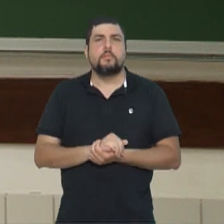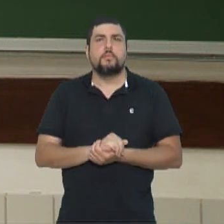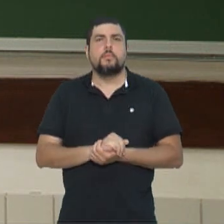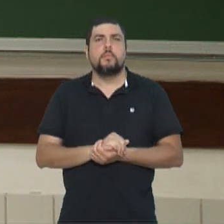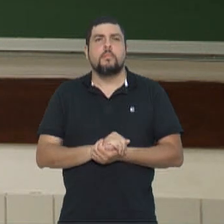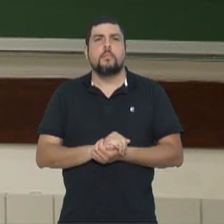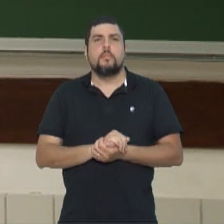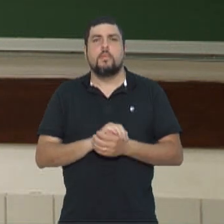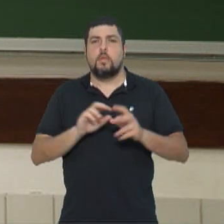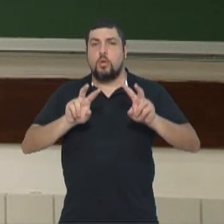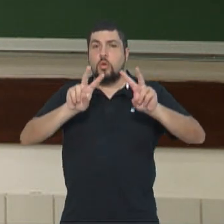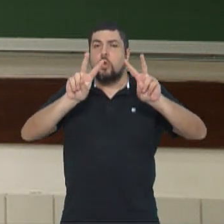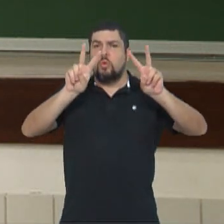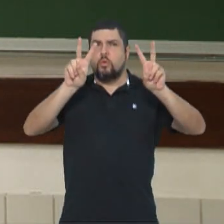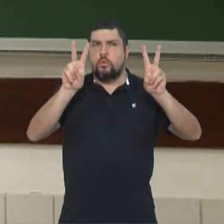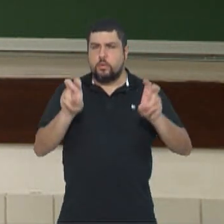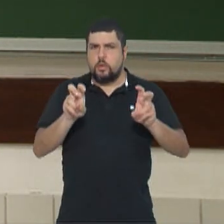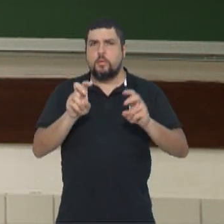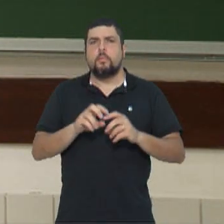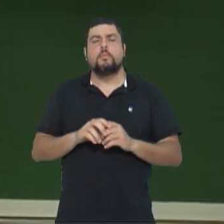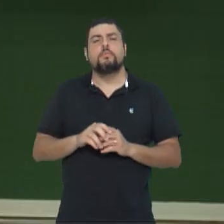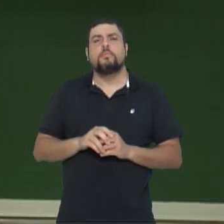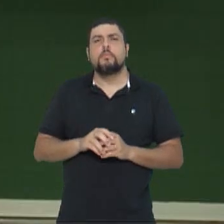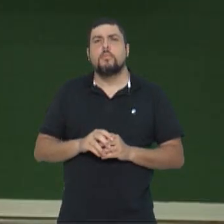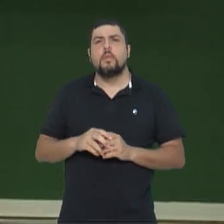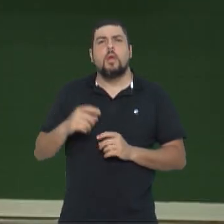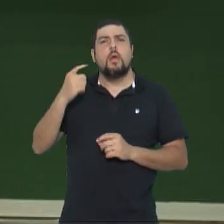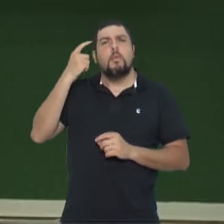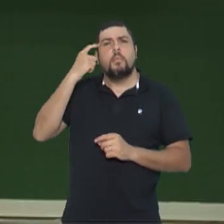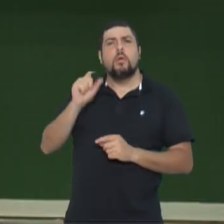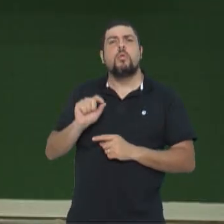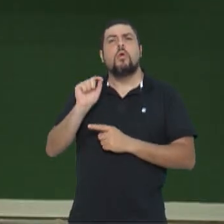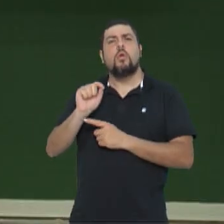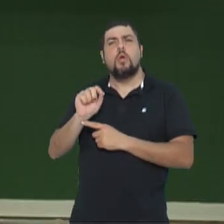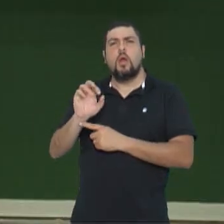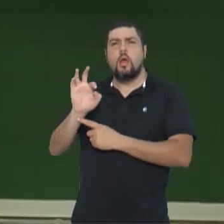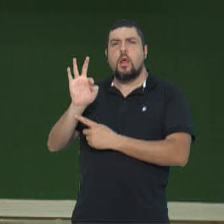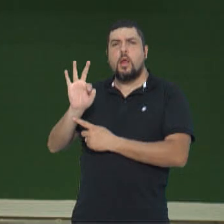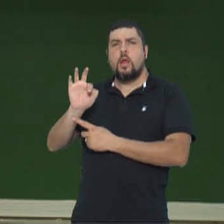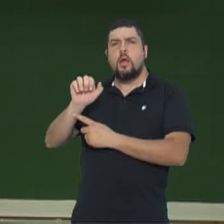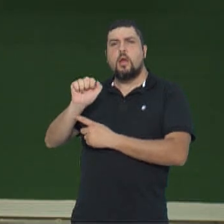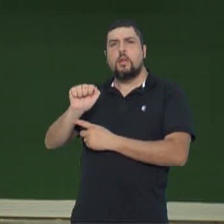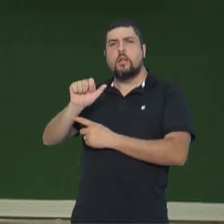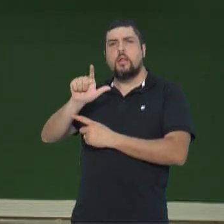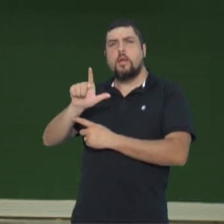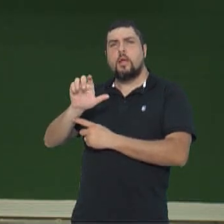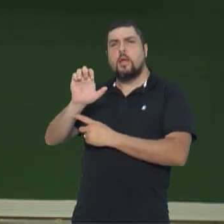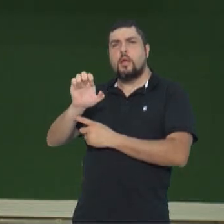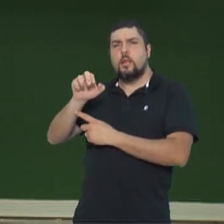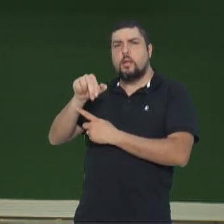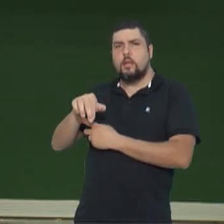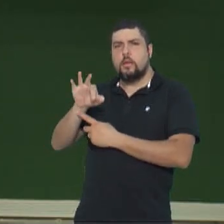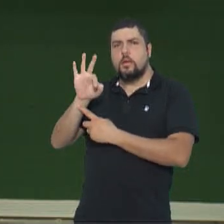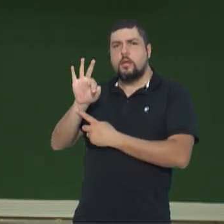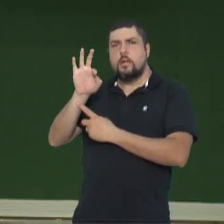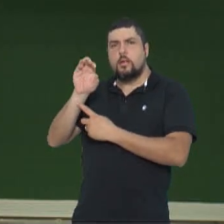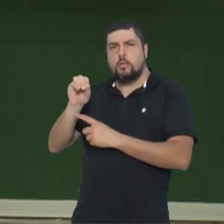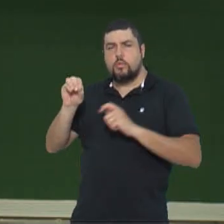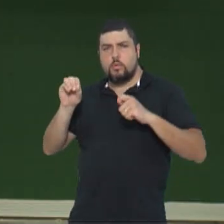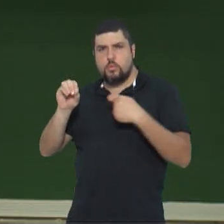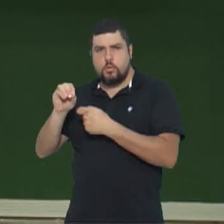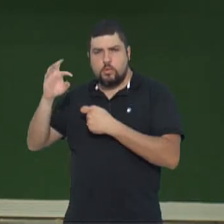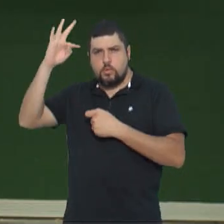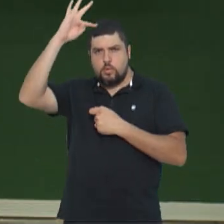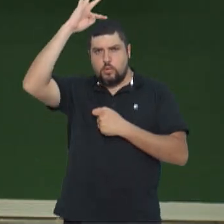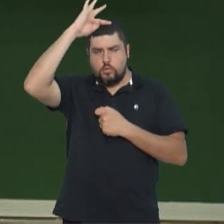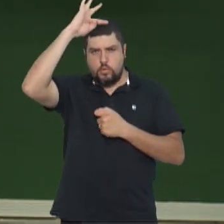professora não pôde deixar de pensar talento. Porque eu estava pensando nessa aula, falei, poxa, como que eu posso começar essa aula?